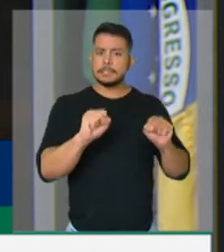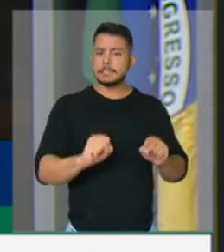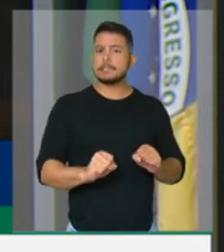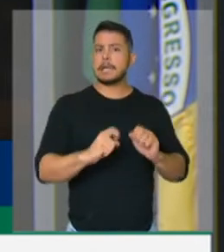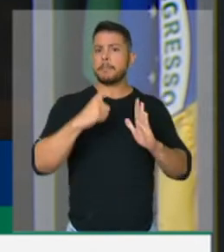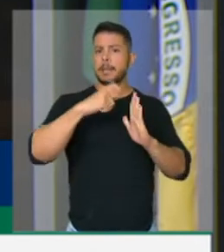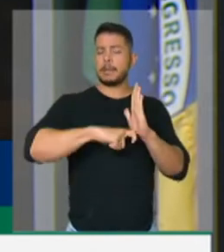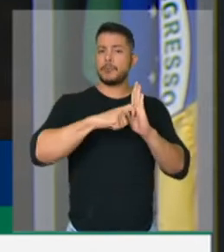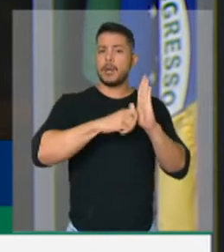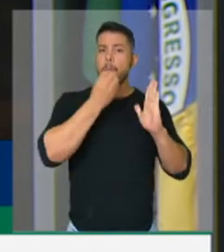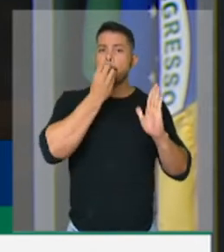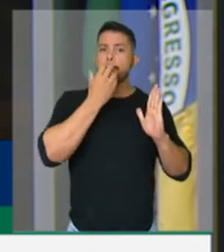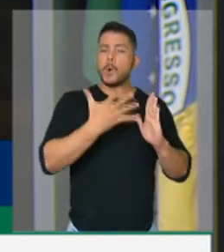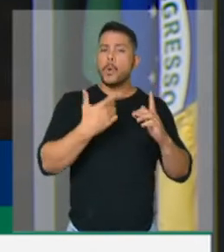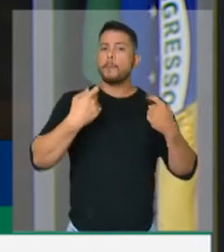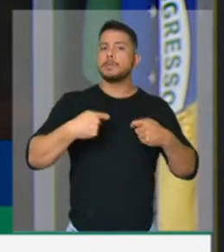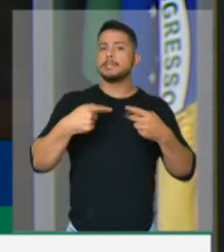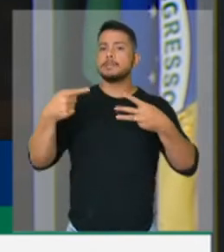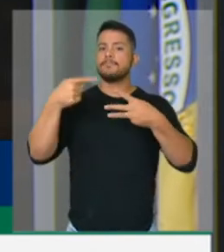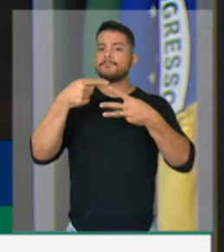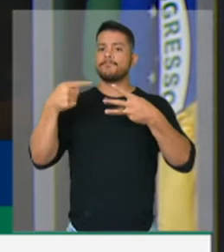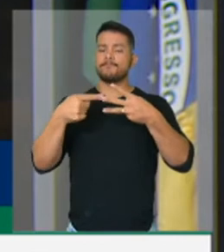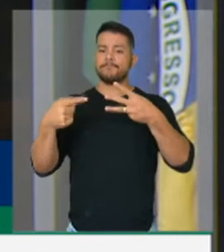princípios: justiça,